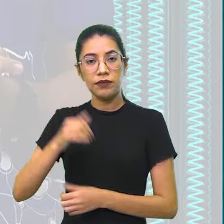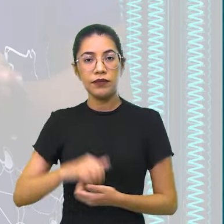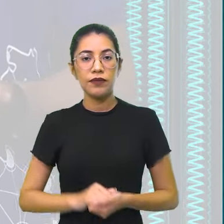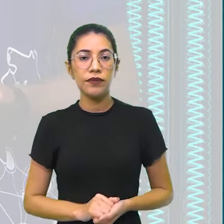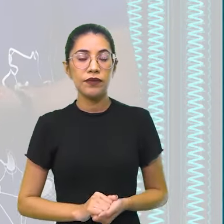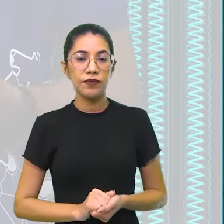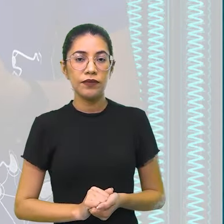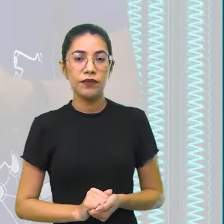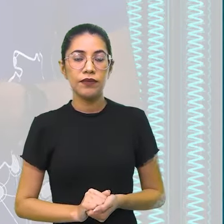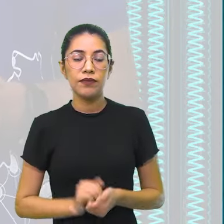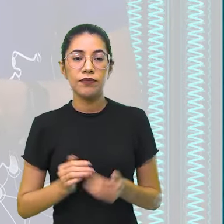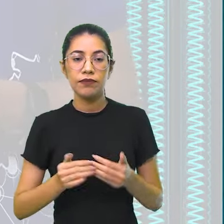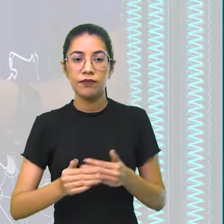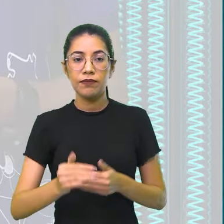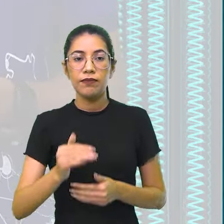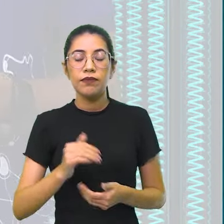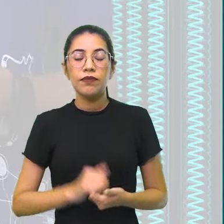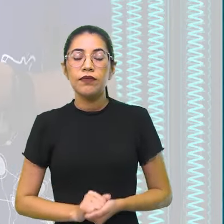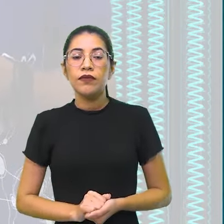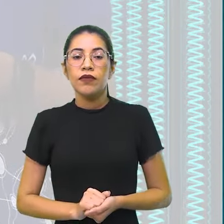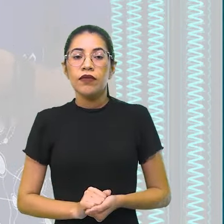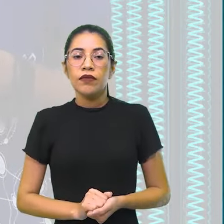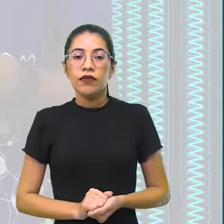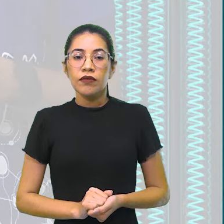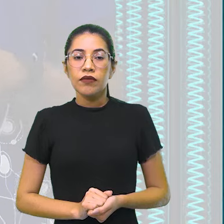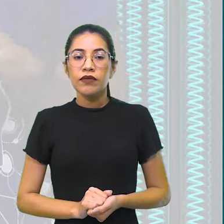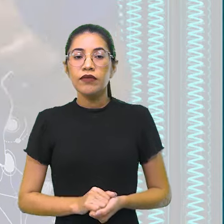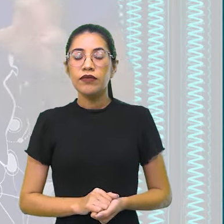ok? Vamos continuar então, vendo aí